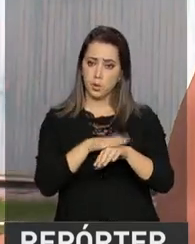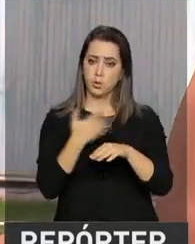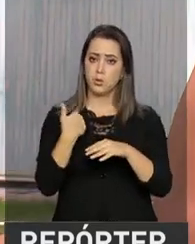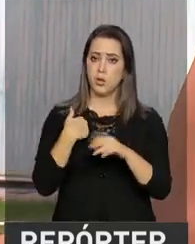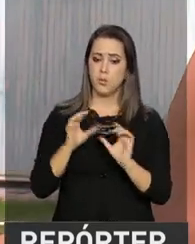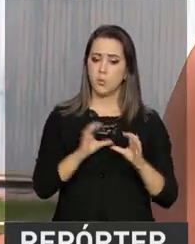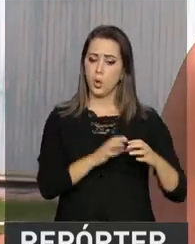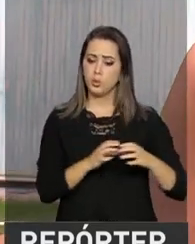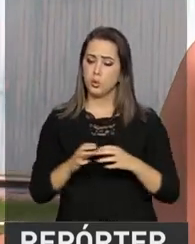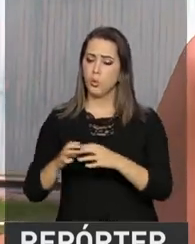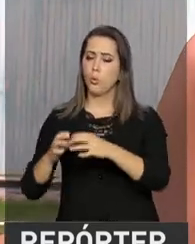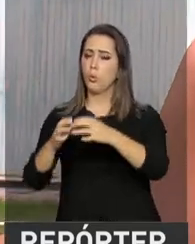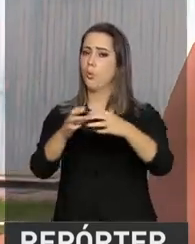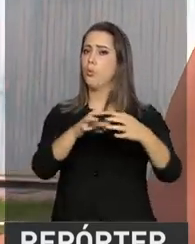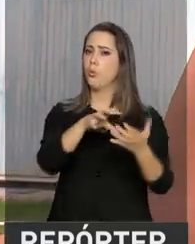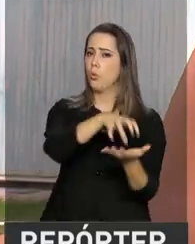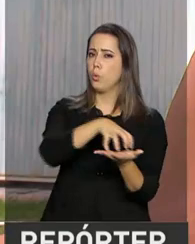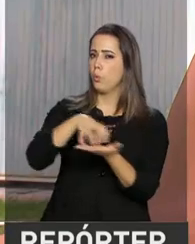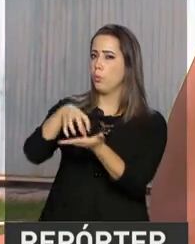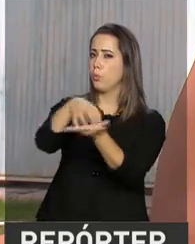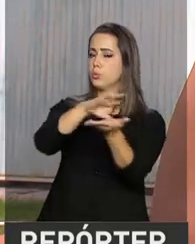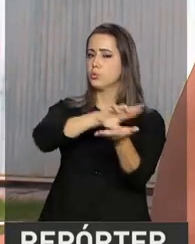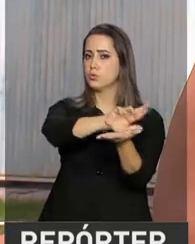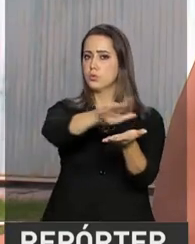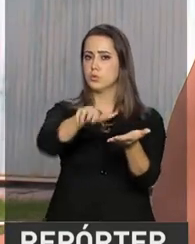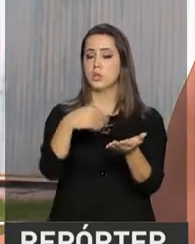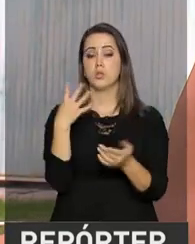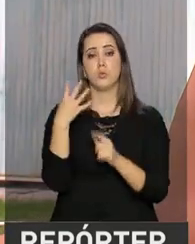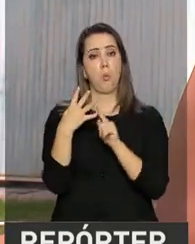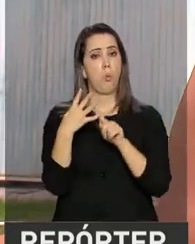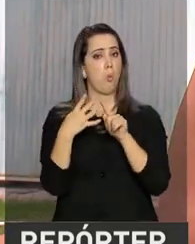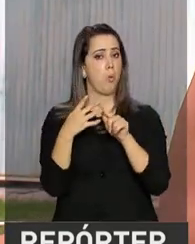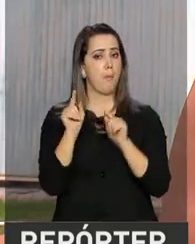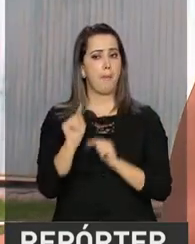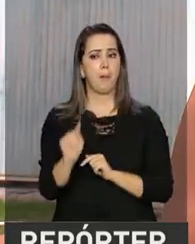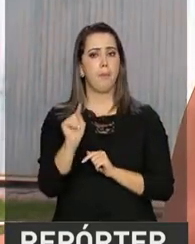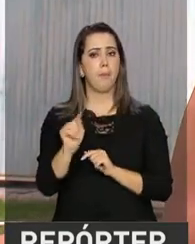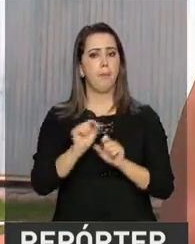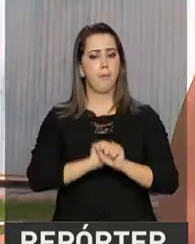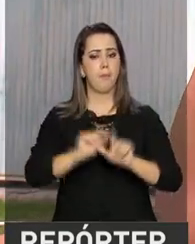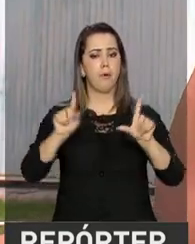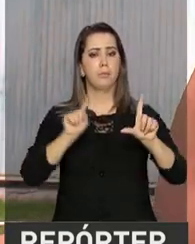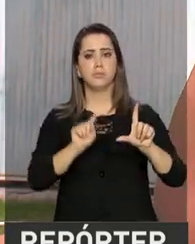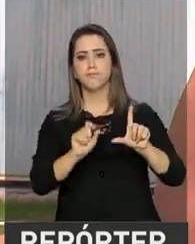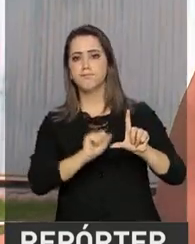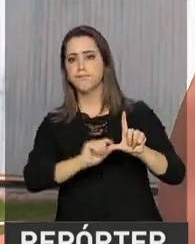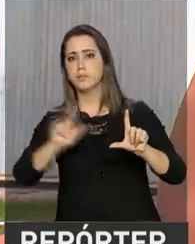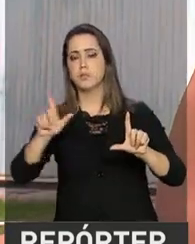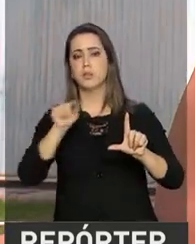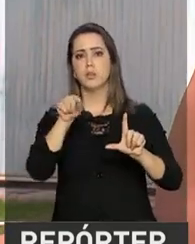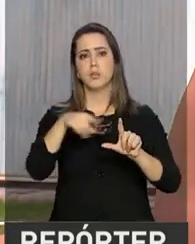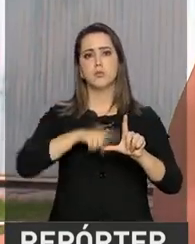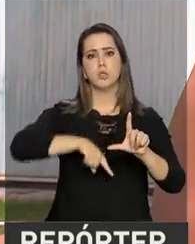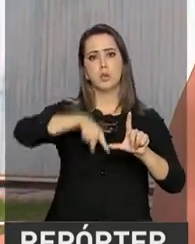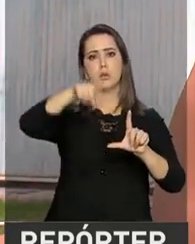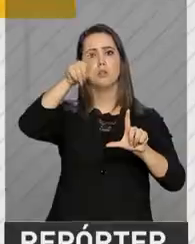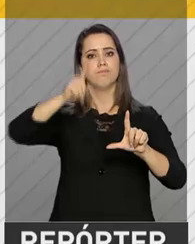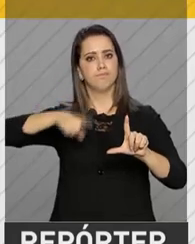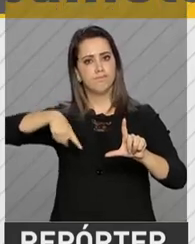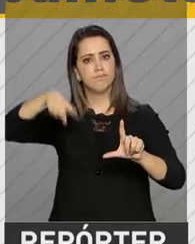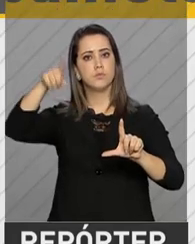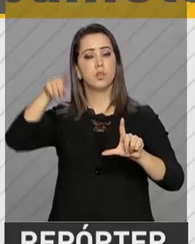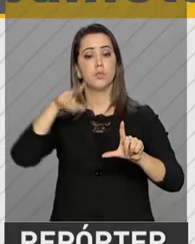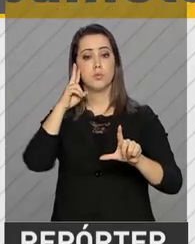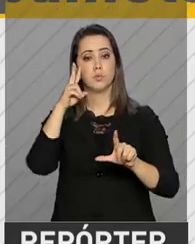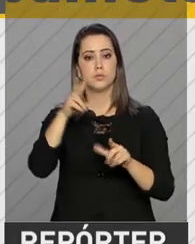entre órgãos federais em apenas quatro passos qualquer pessoa tem acesso a informações e gráficos sobre os gastos do governo